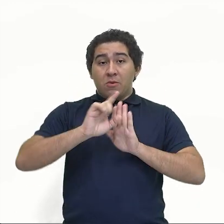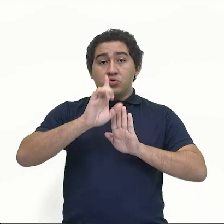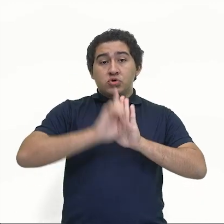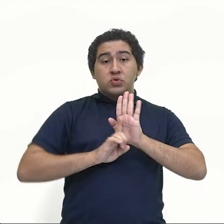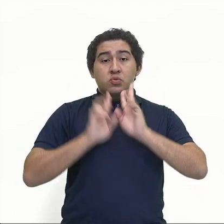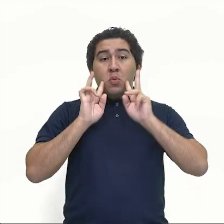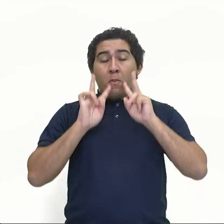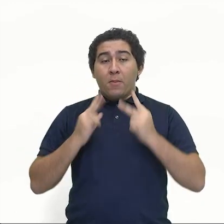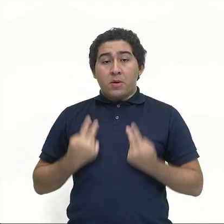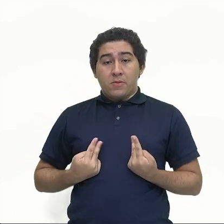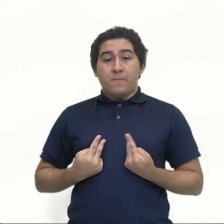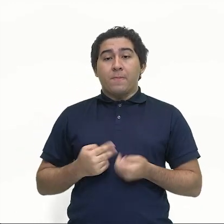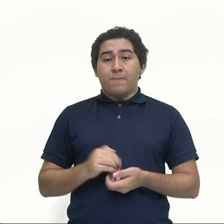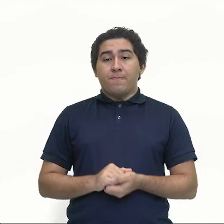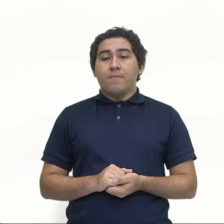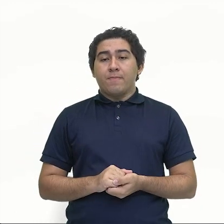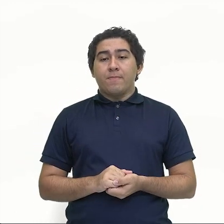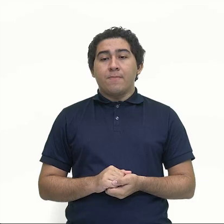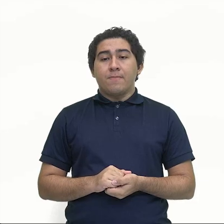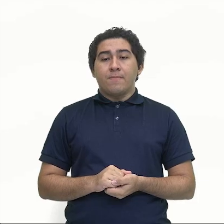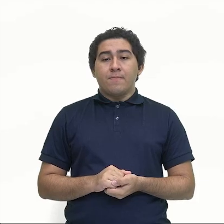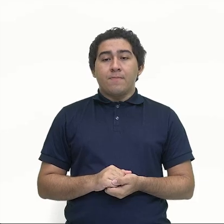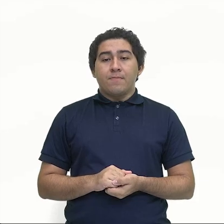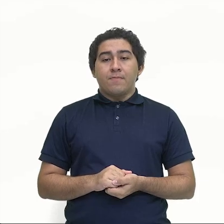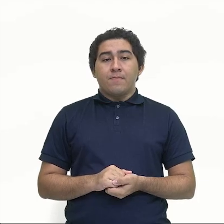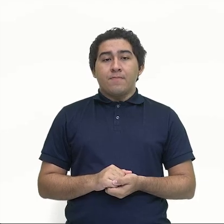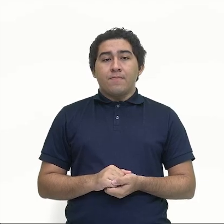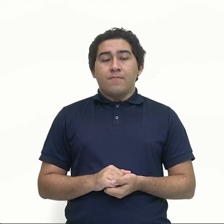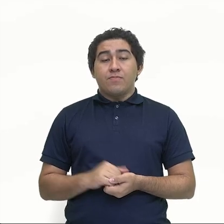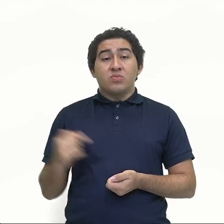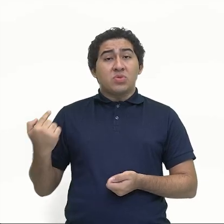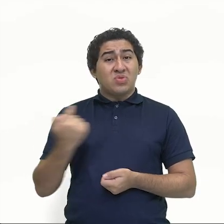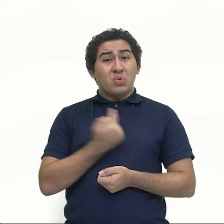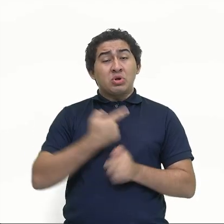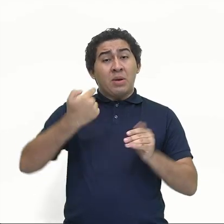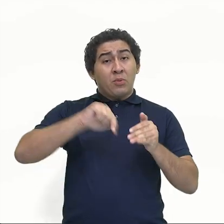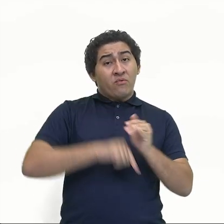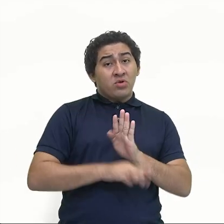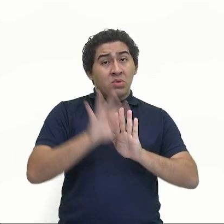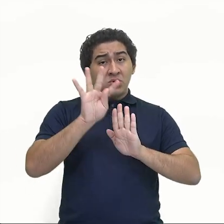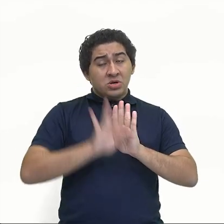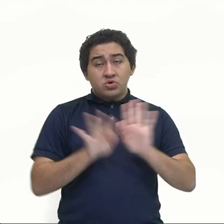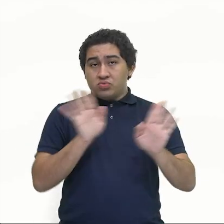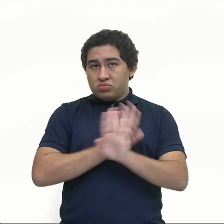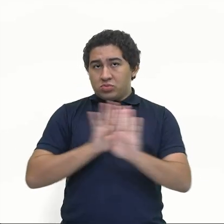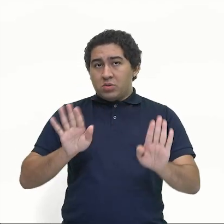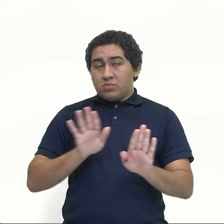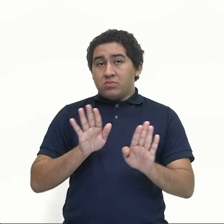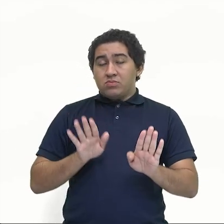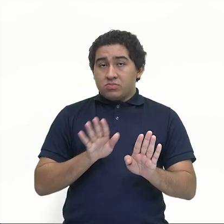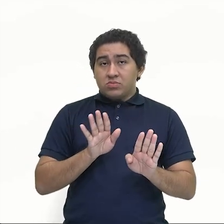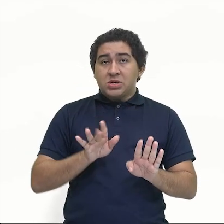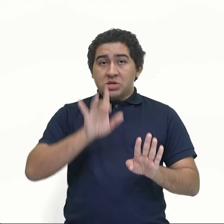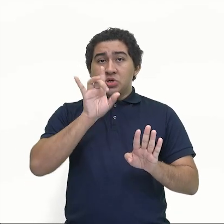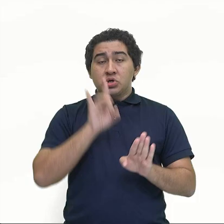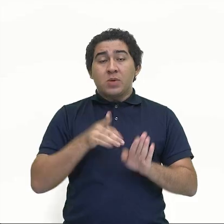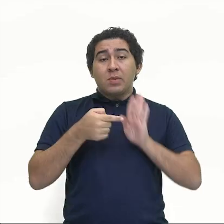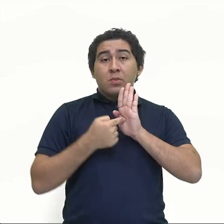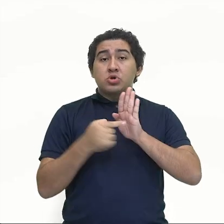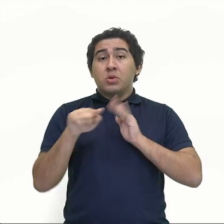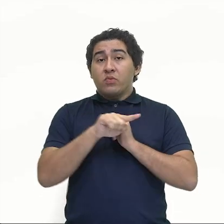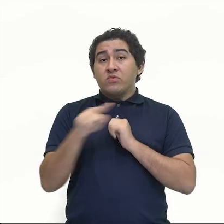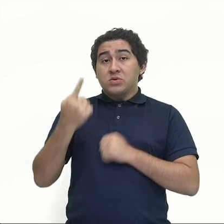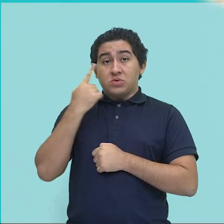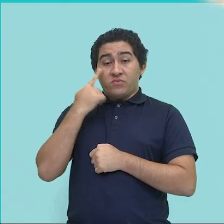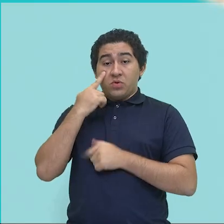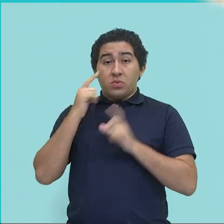ser humano. Nós não vamos entrar a fundo neste texto apenas para mostrar para vocês que estes textos,